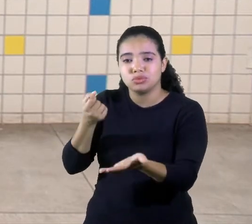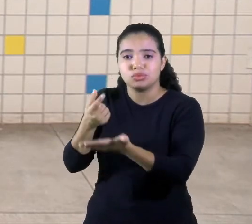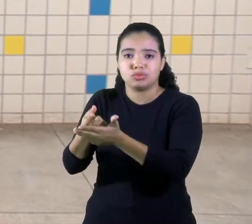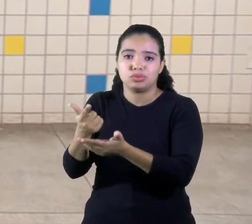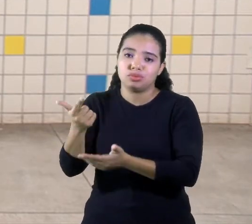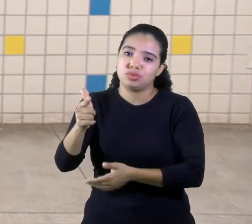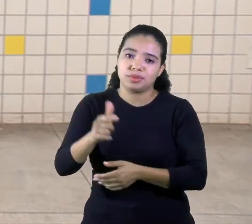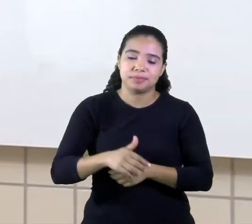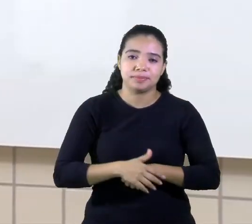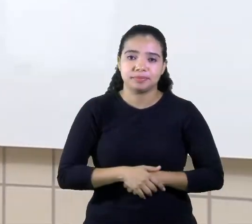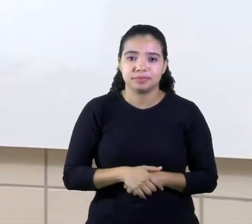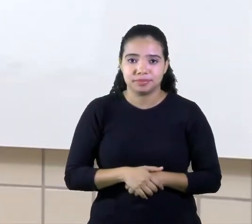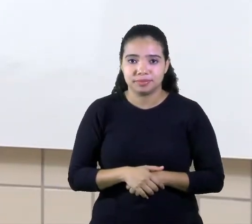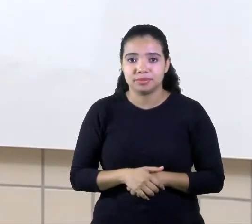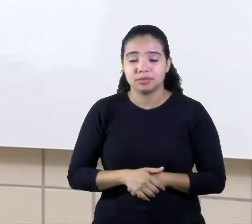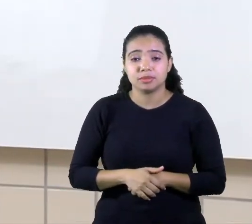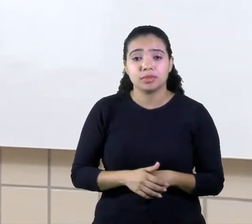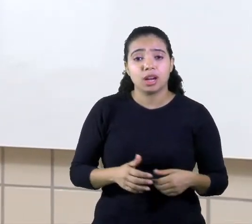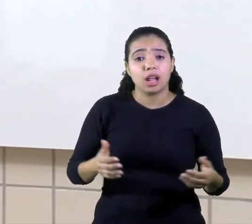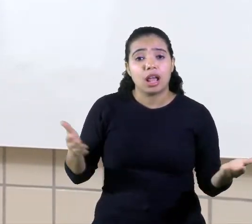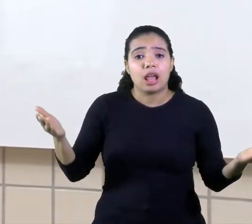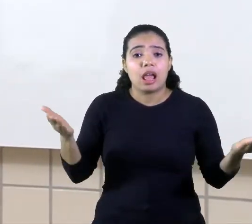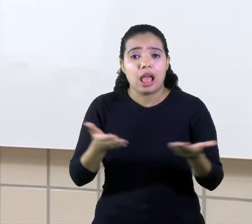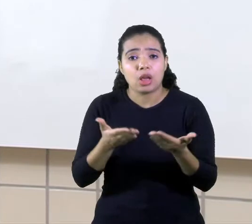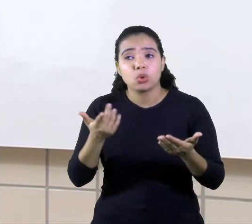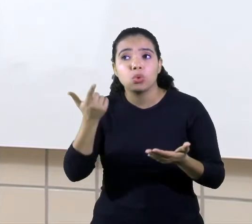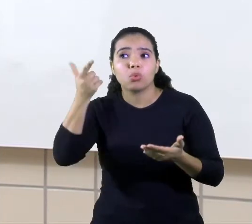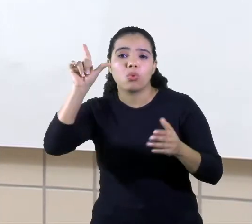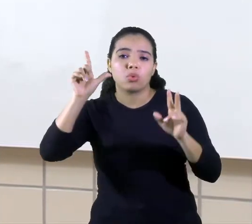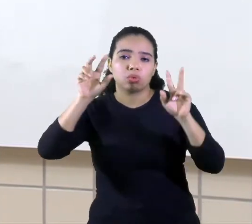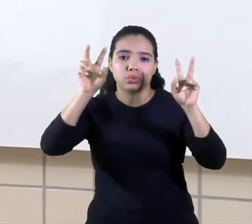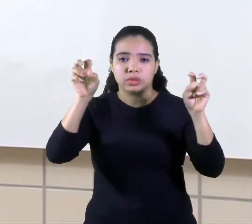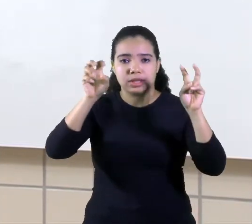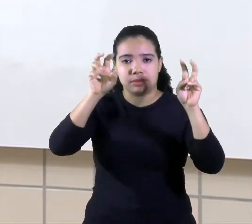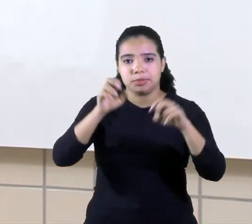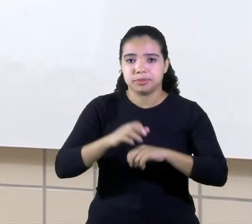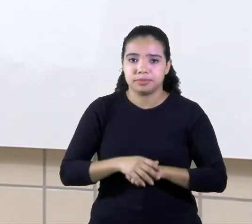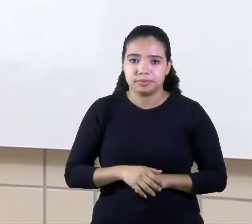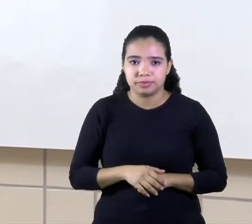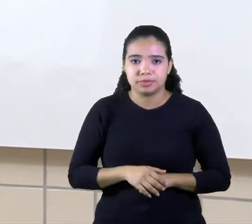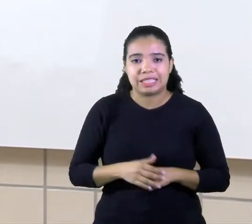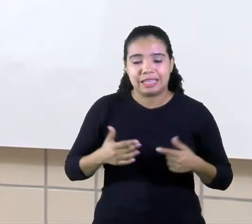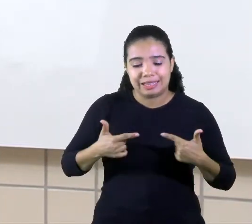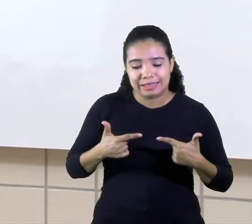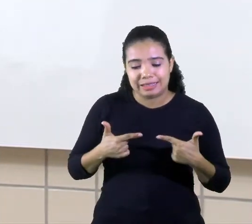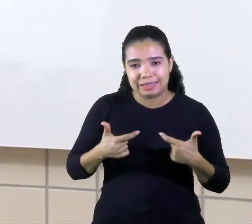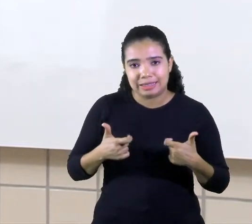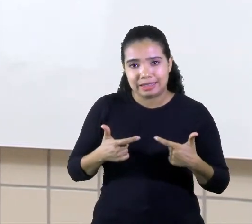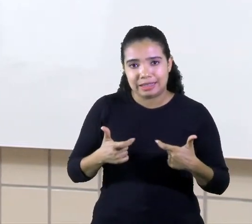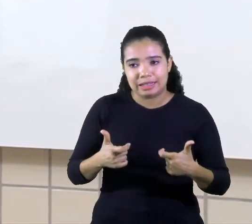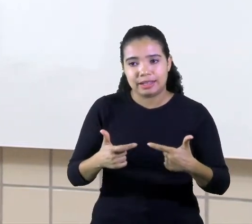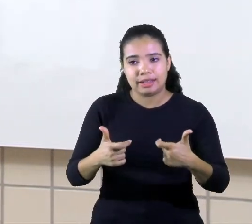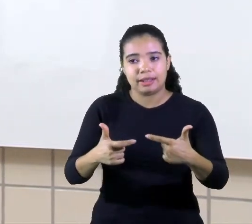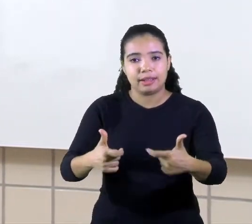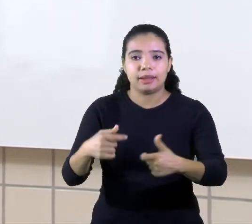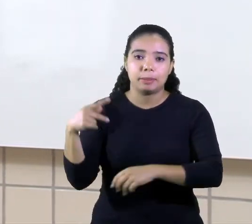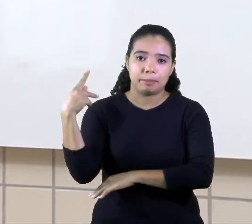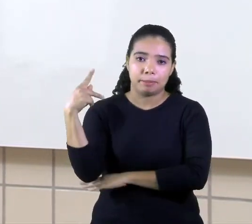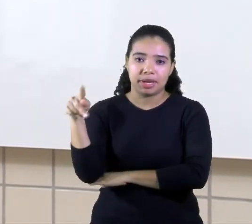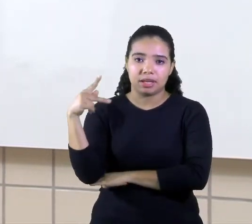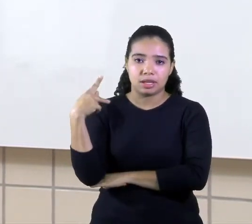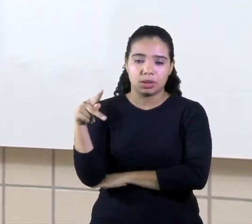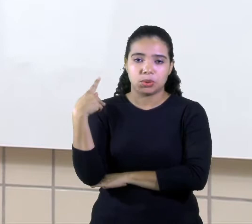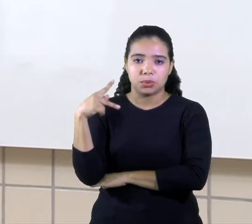comprá-la, ok? Agora vamos falar de um outro assunto, a Guerra do Paraguai. A Guerra do